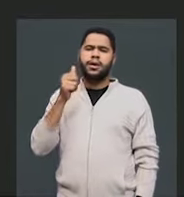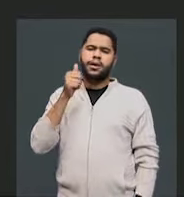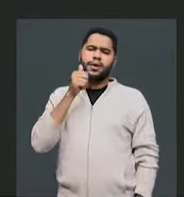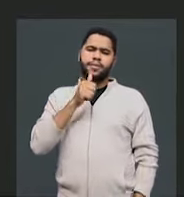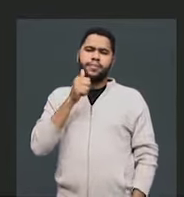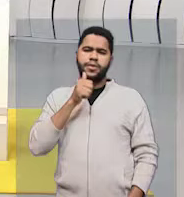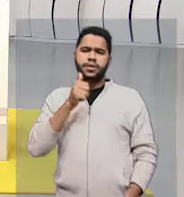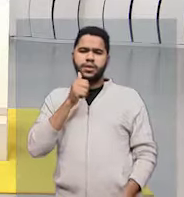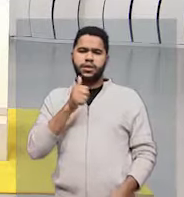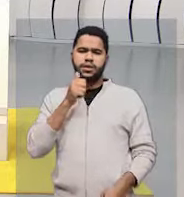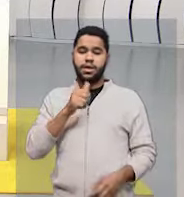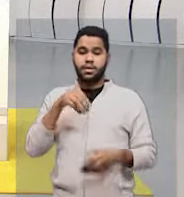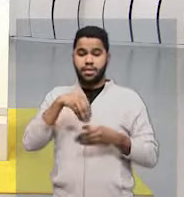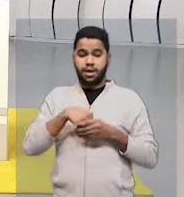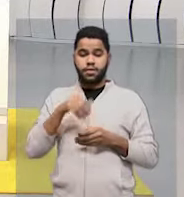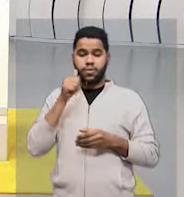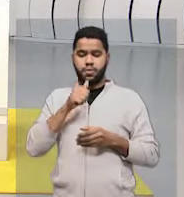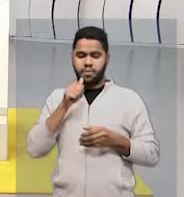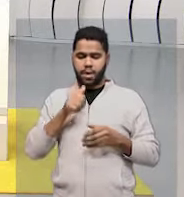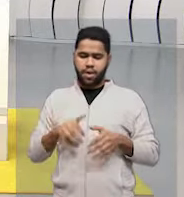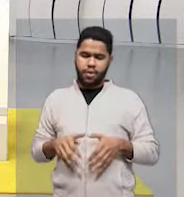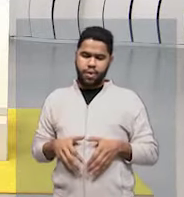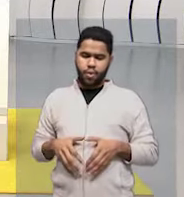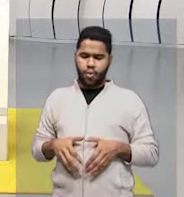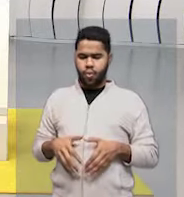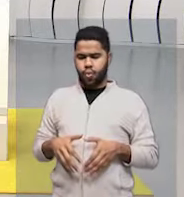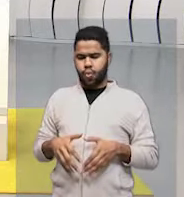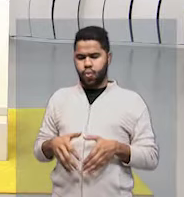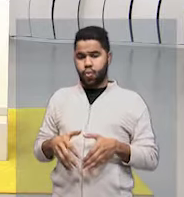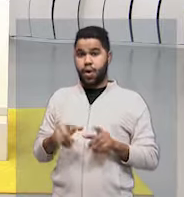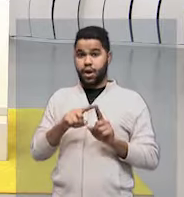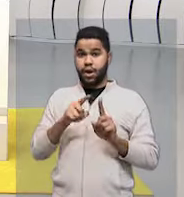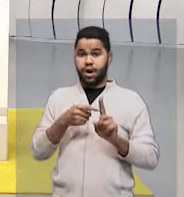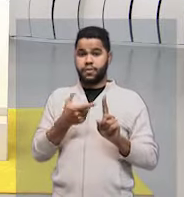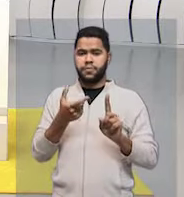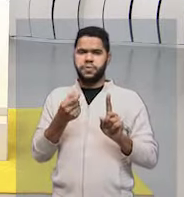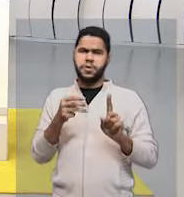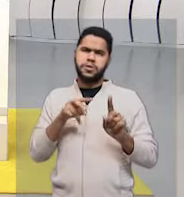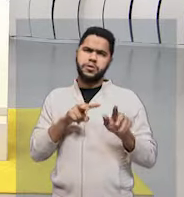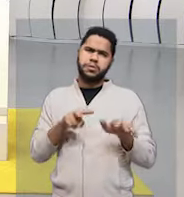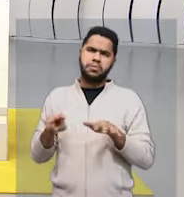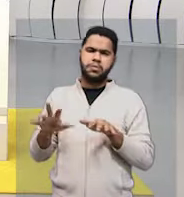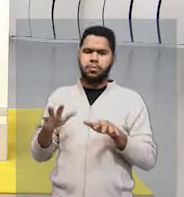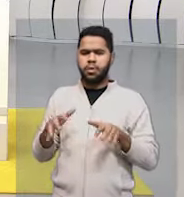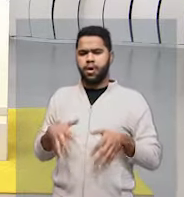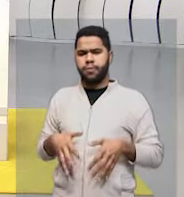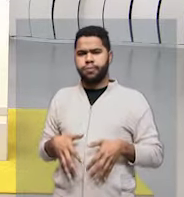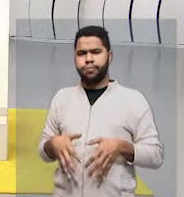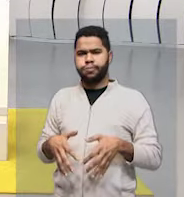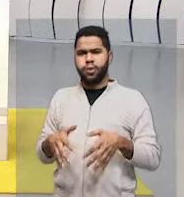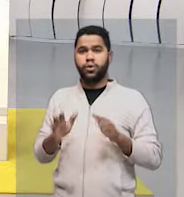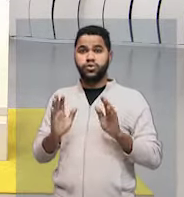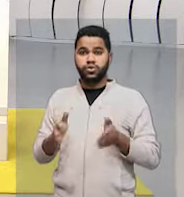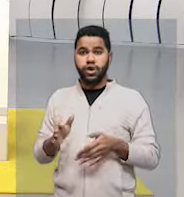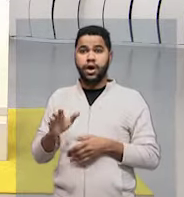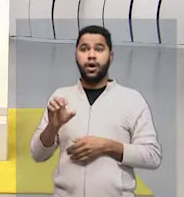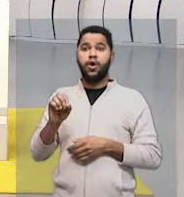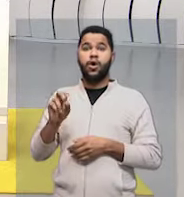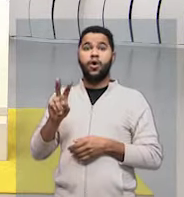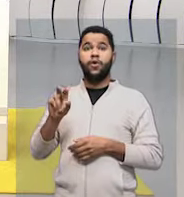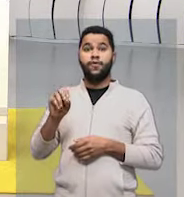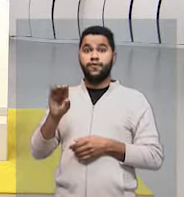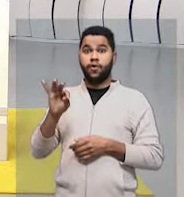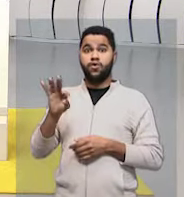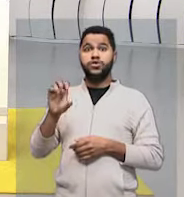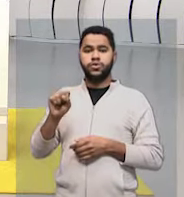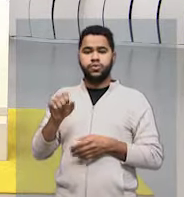por aí, é um feto, essa menina já está produzindo ovócitos, né?